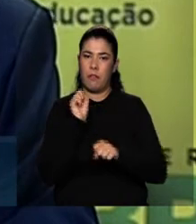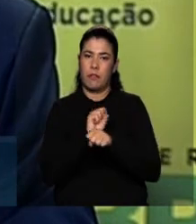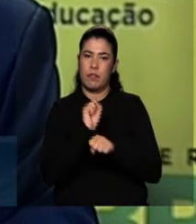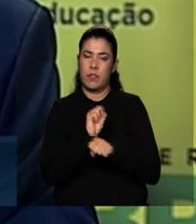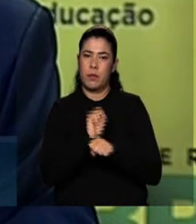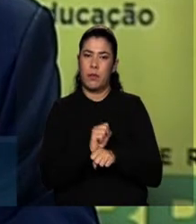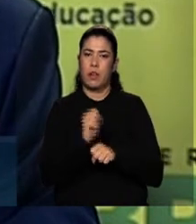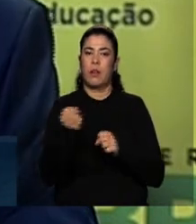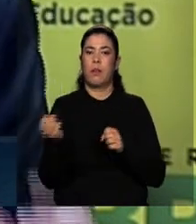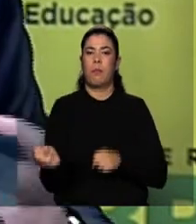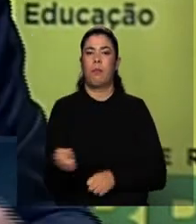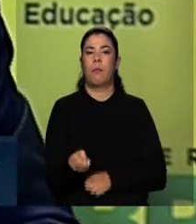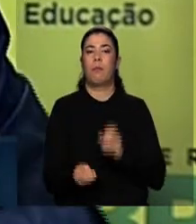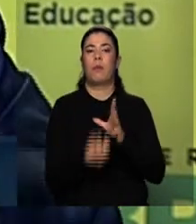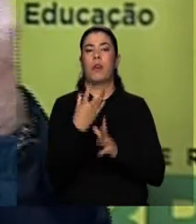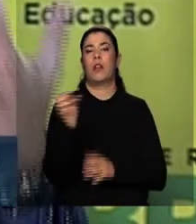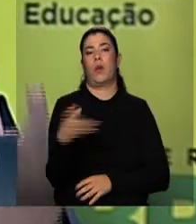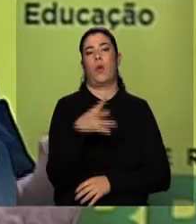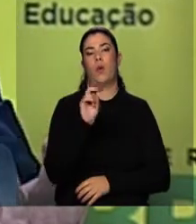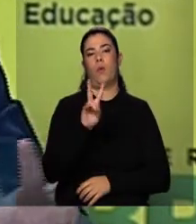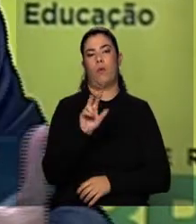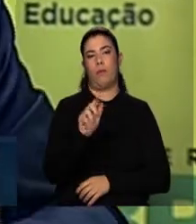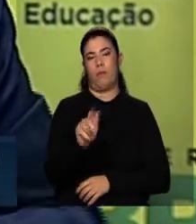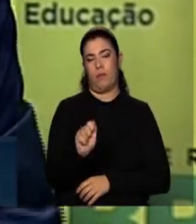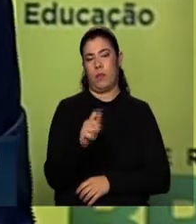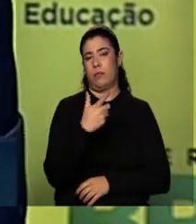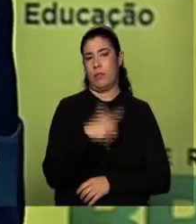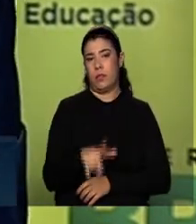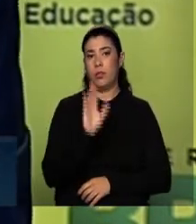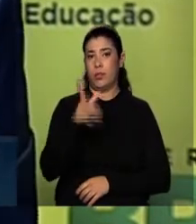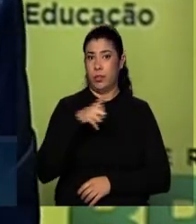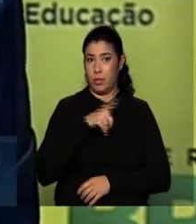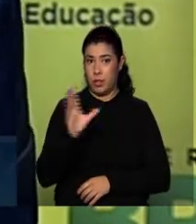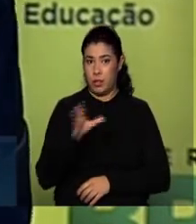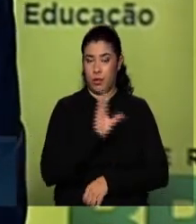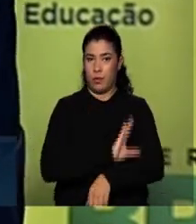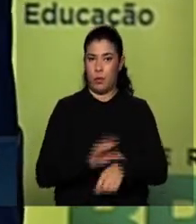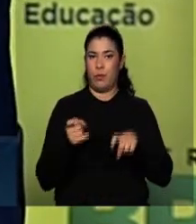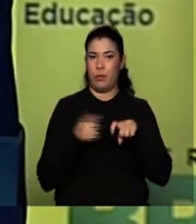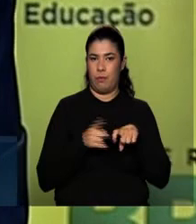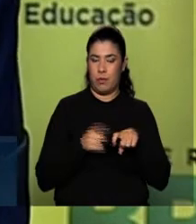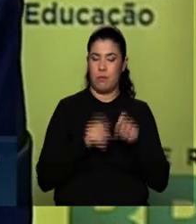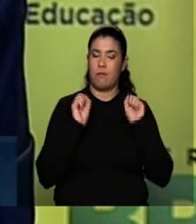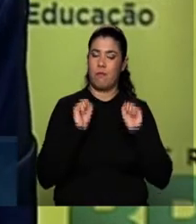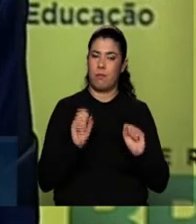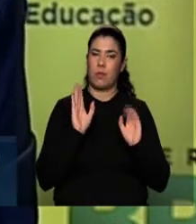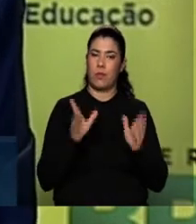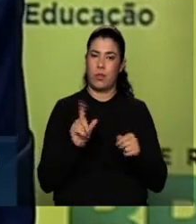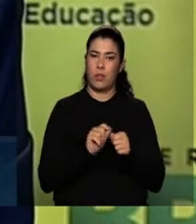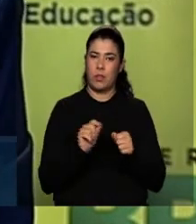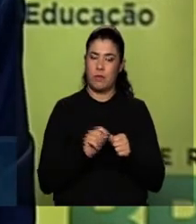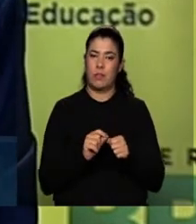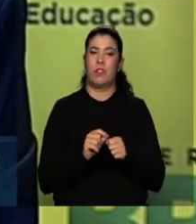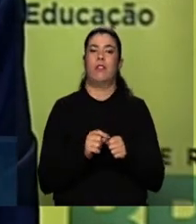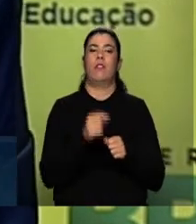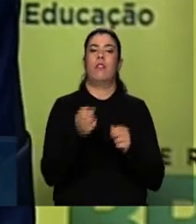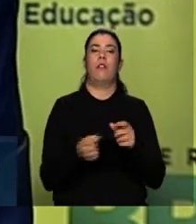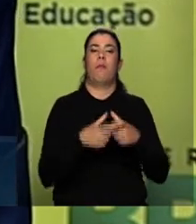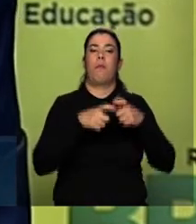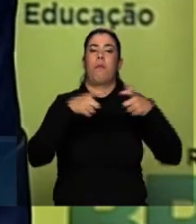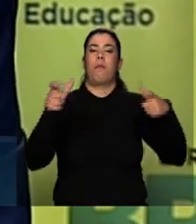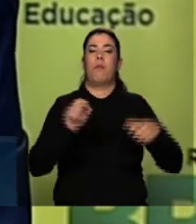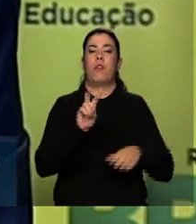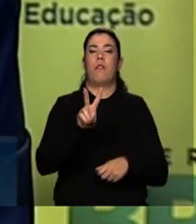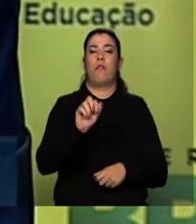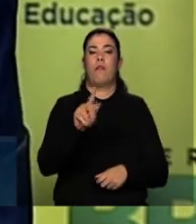vaga de residência médica. Ou seja, já começar a ofertar, já começar a estabelecer um programa que ele é decisivo para